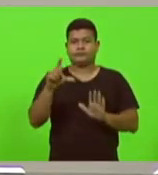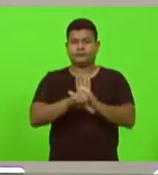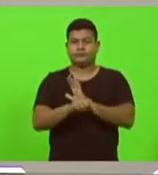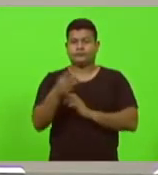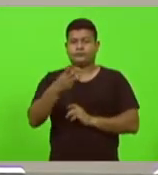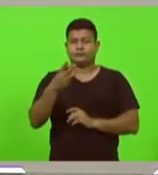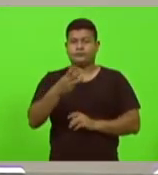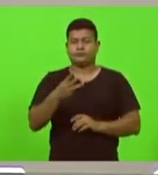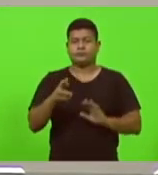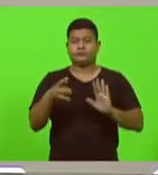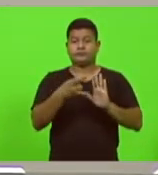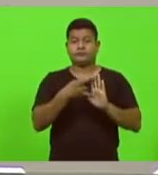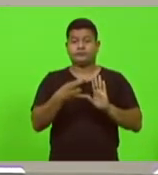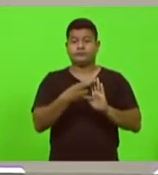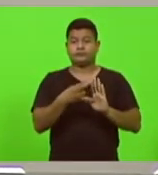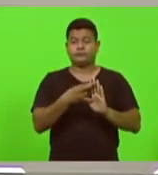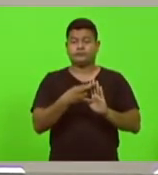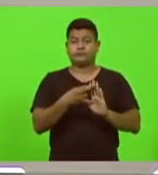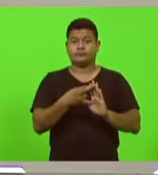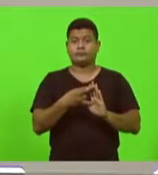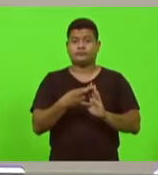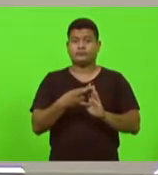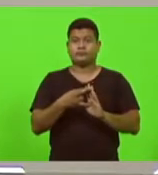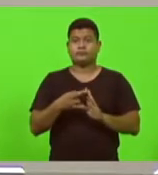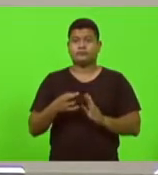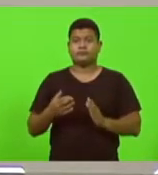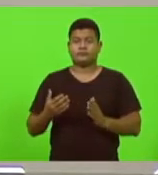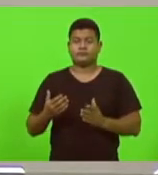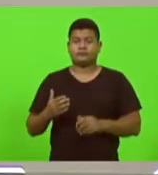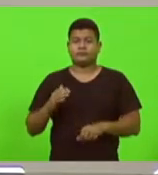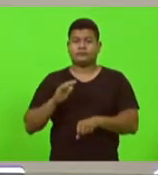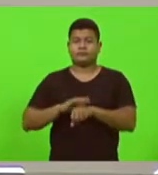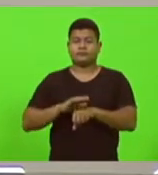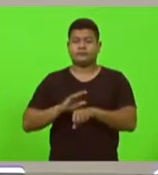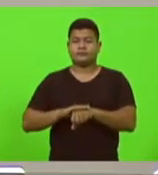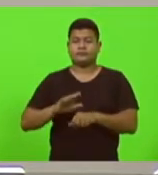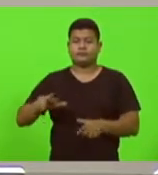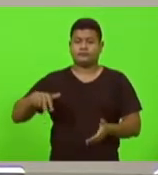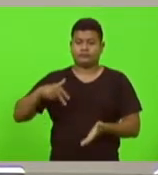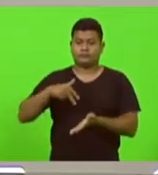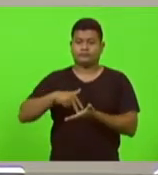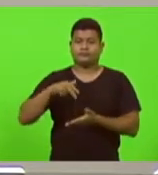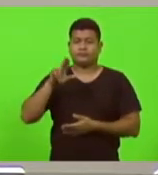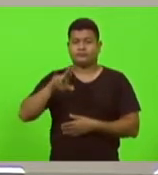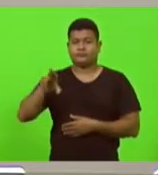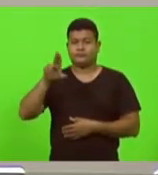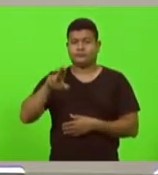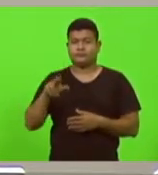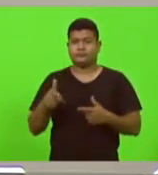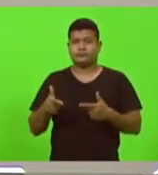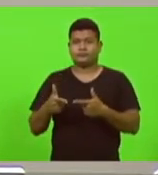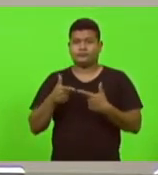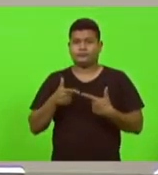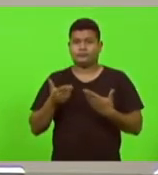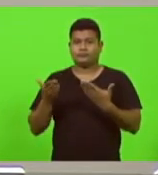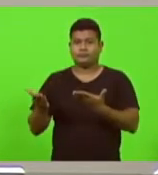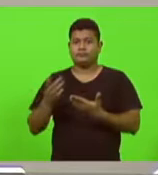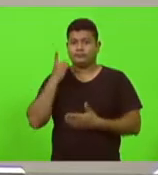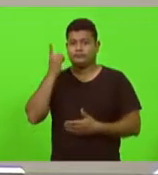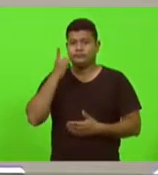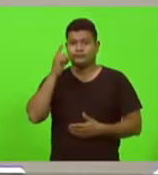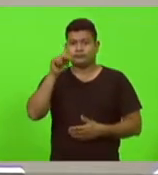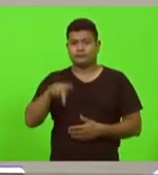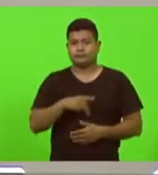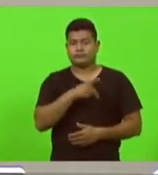Regimento Interno, no uso de suas atribuições, concede licença ao senhor deputado padre Pedro